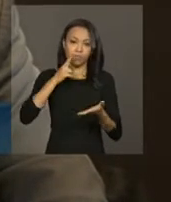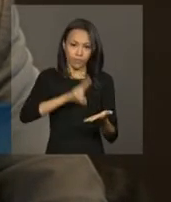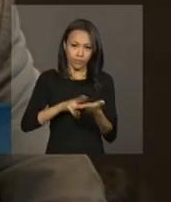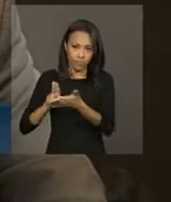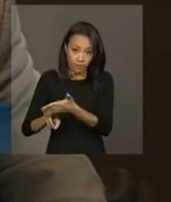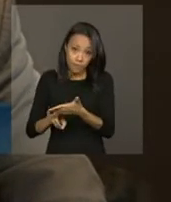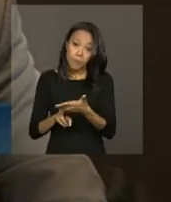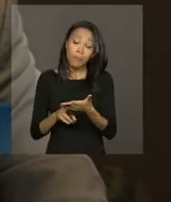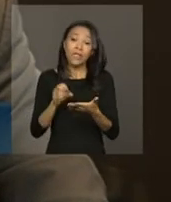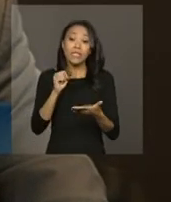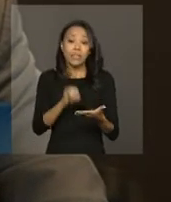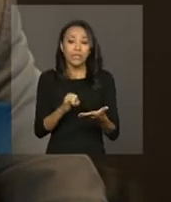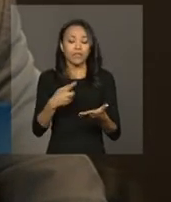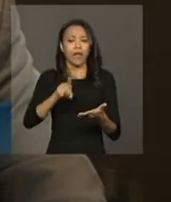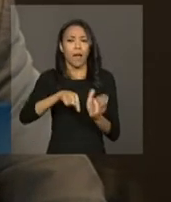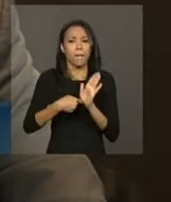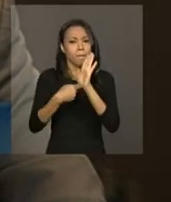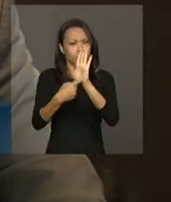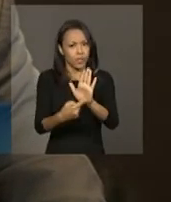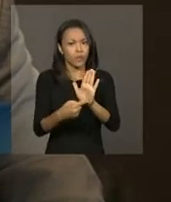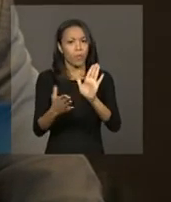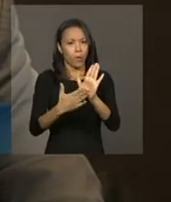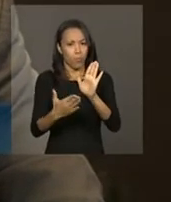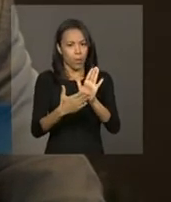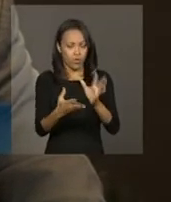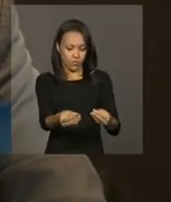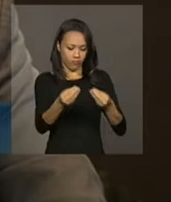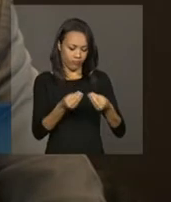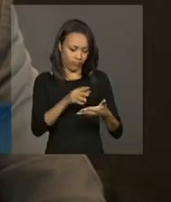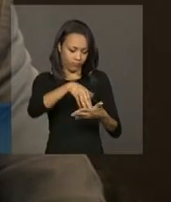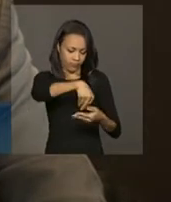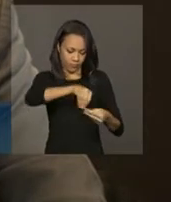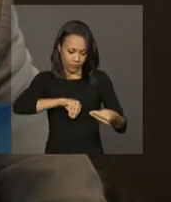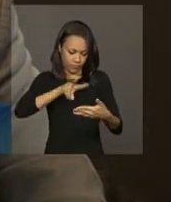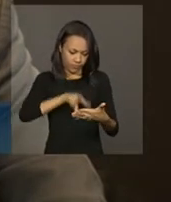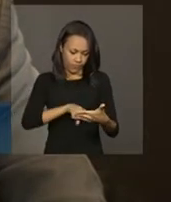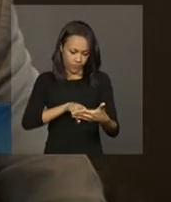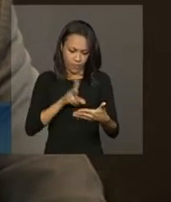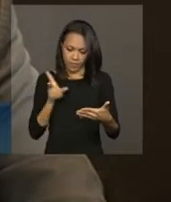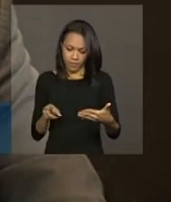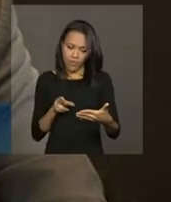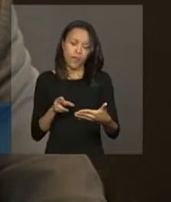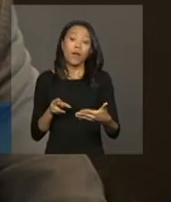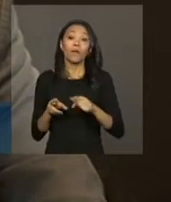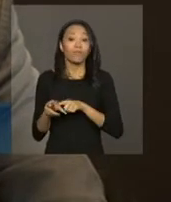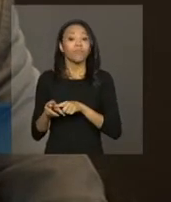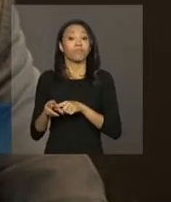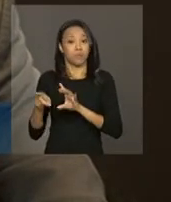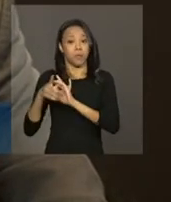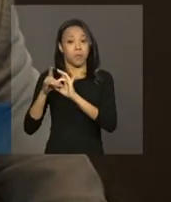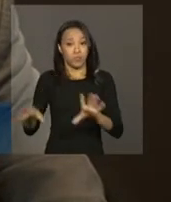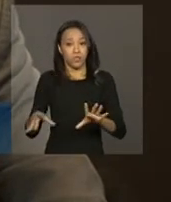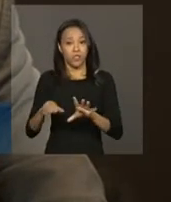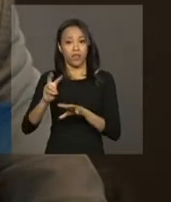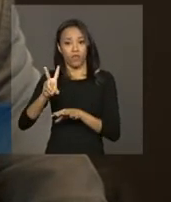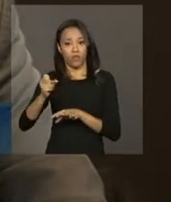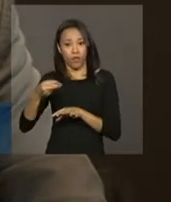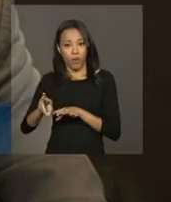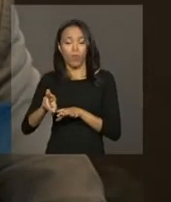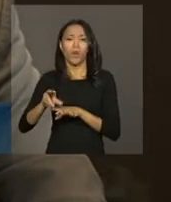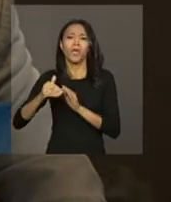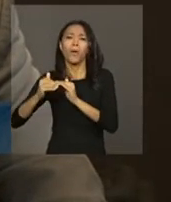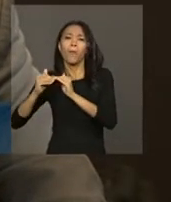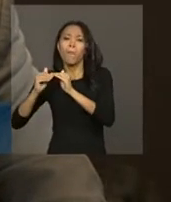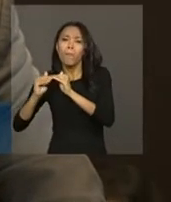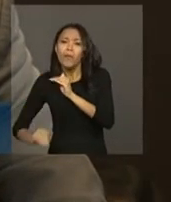hipótese de terem sido apresentadas propostas em envelope com o mesmo valor para a receita anual permitida que correspondam ao menor